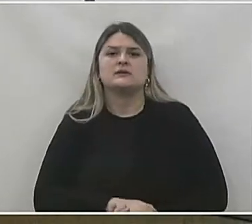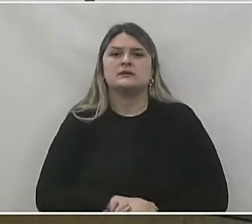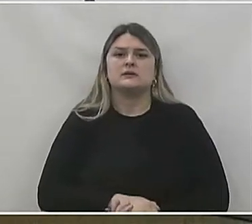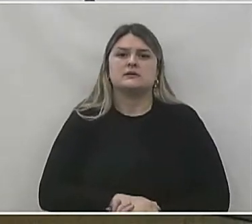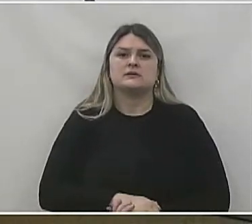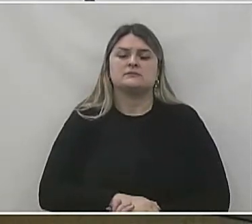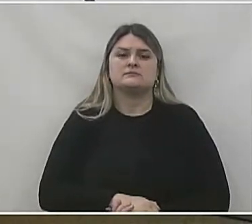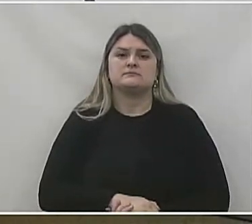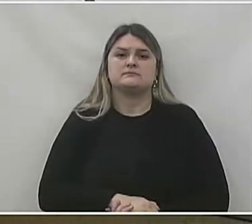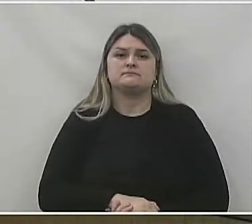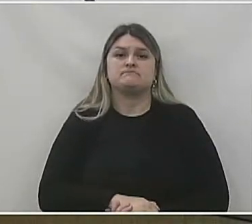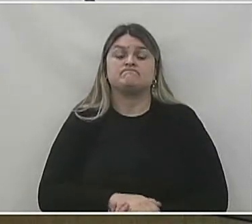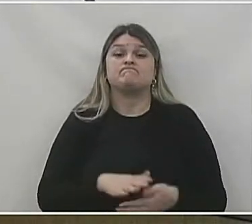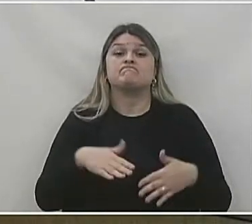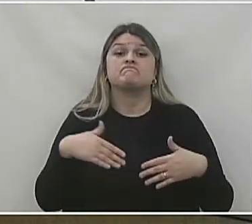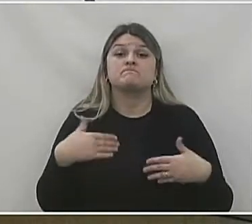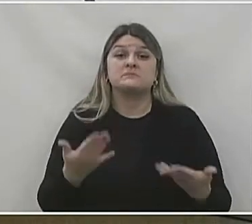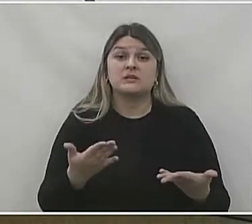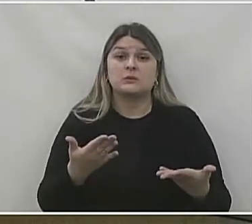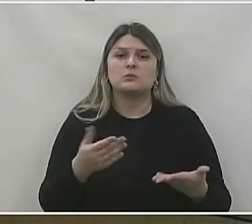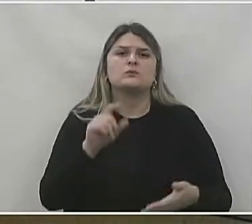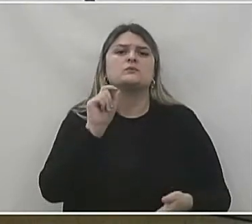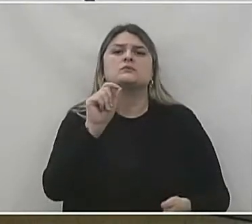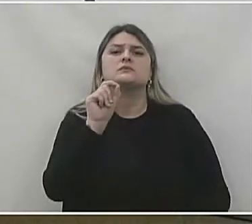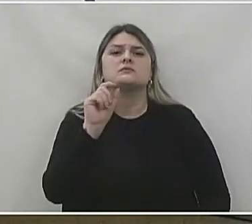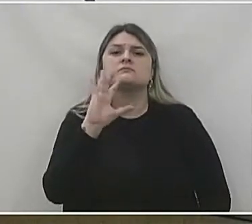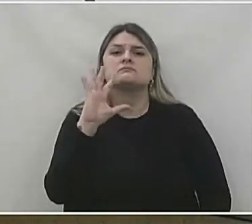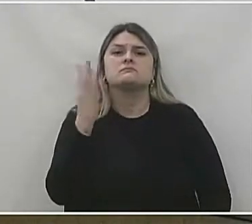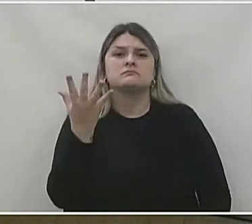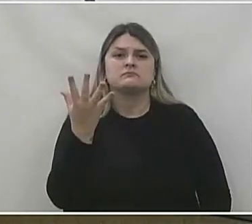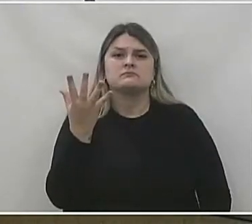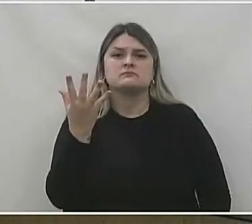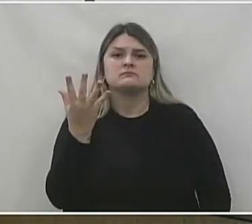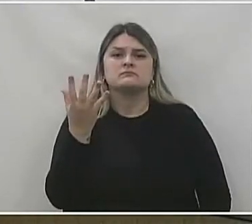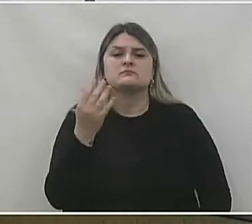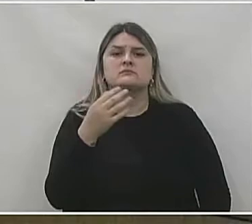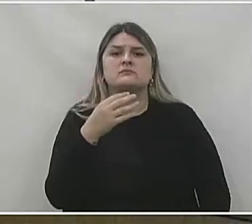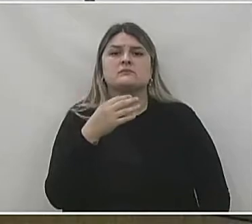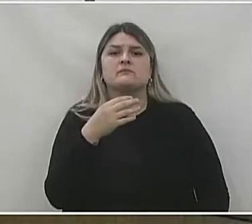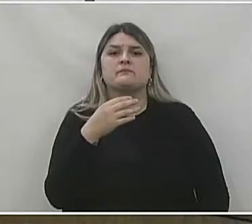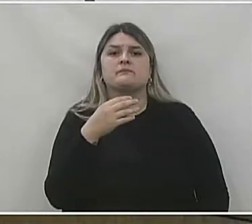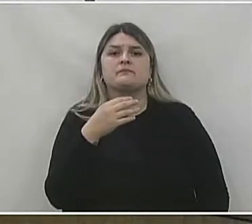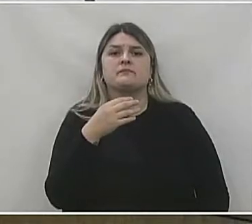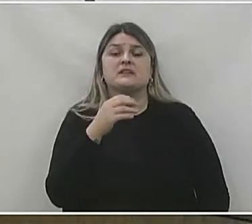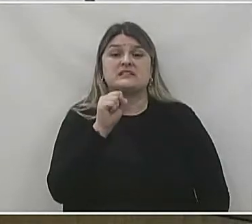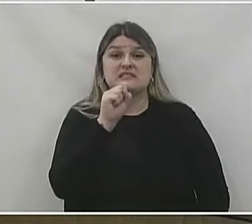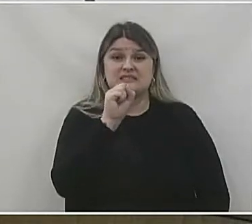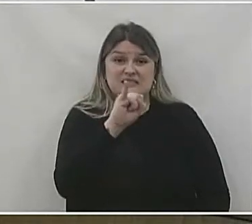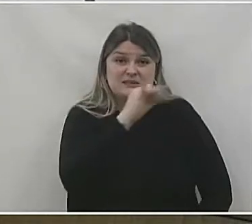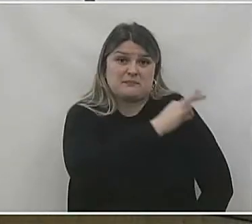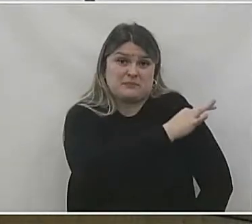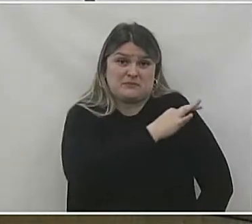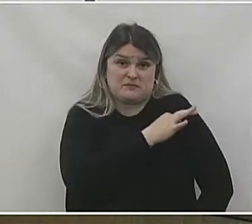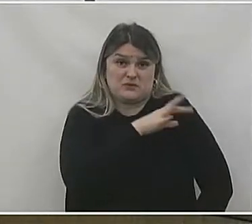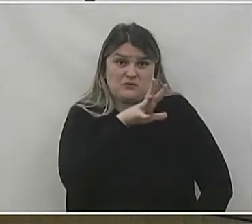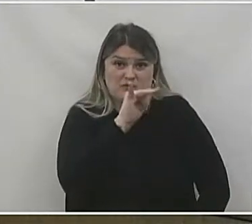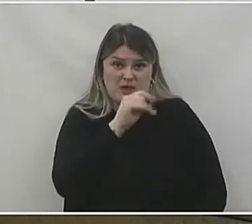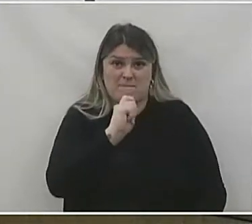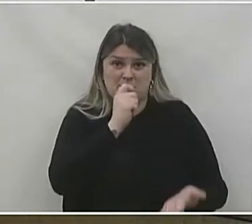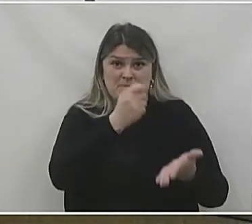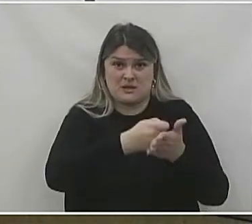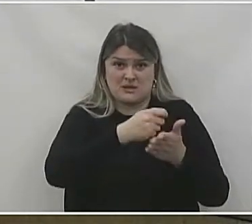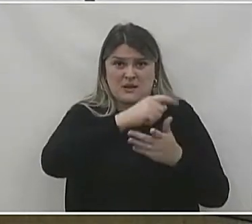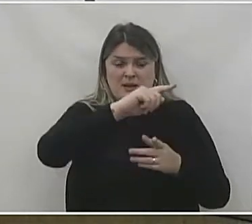dos contratos certo então o que acontece Tá certo então se o prefeito é que dá esse